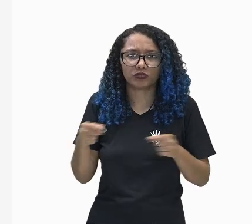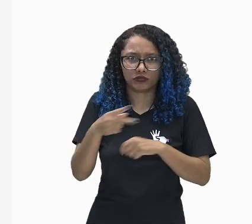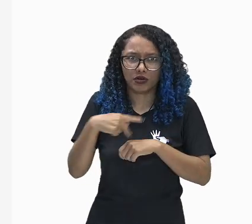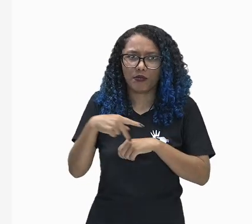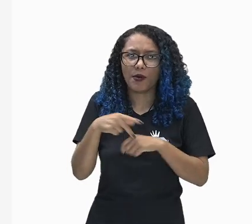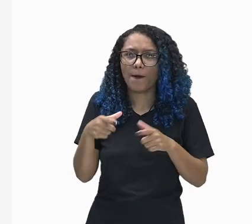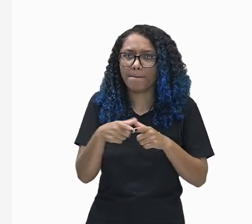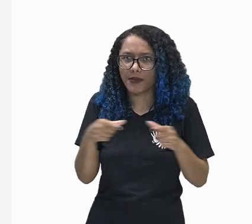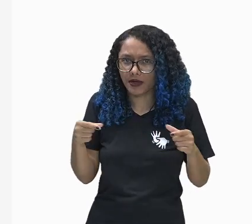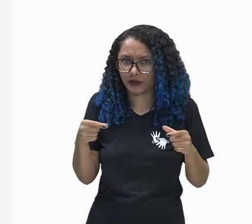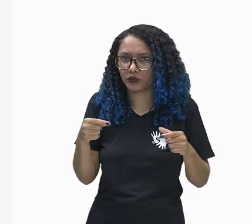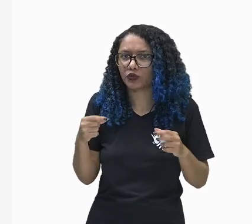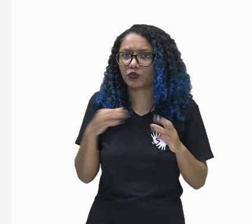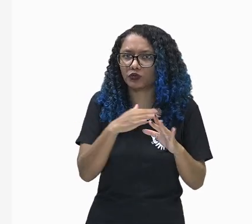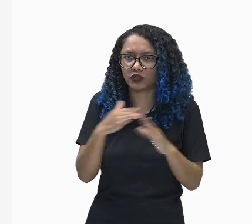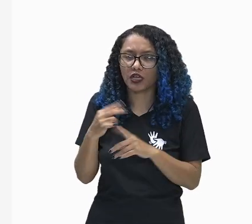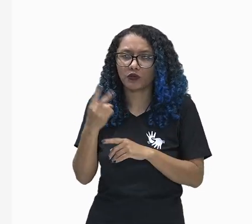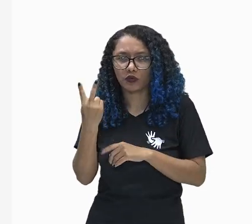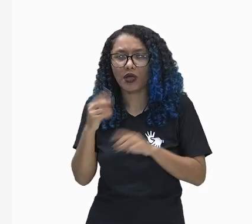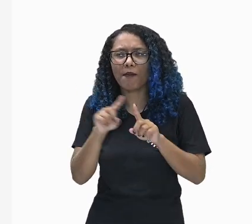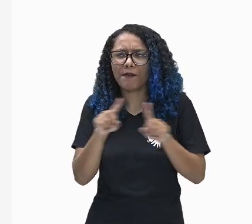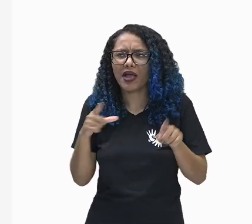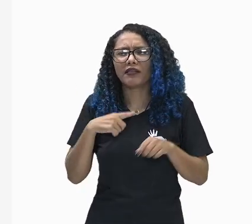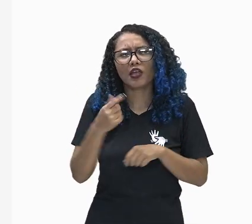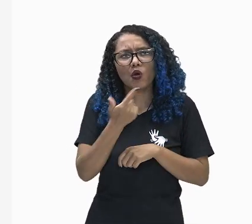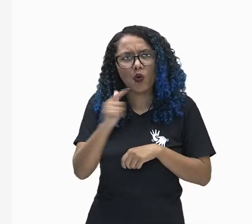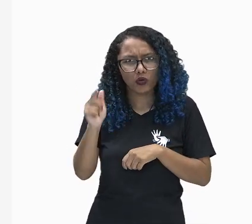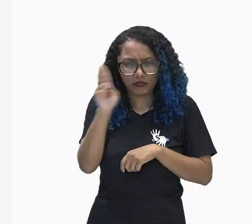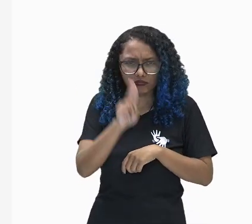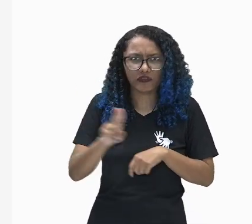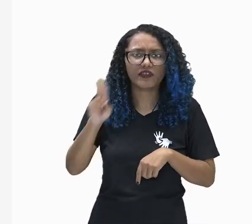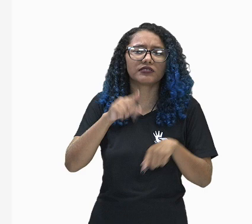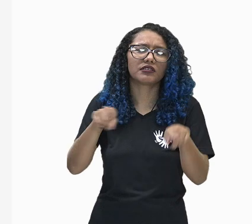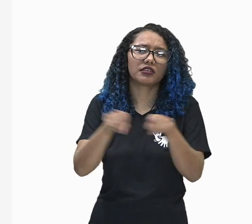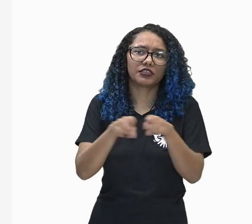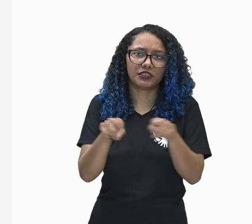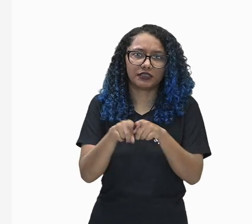Kyoto, mas teve uma outra universidade também